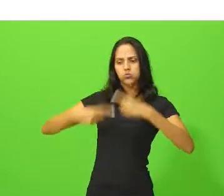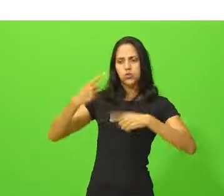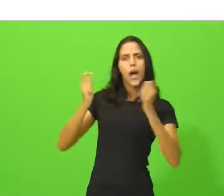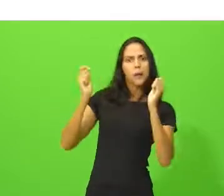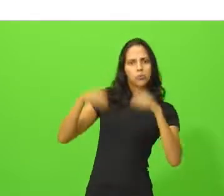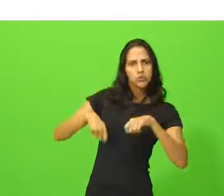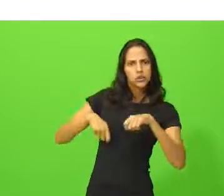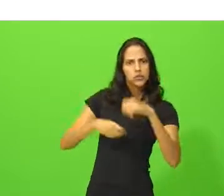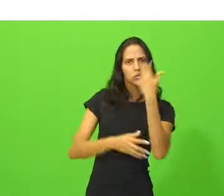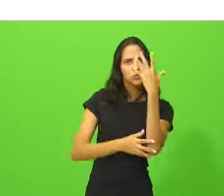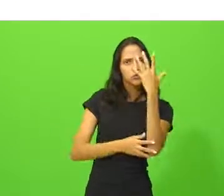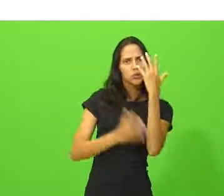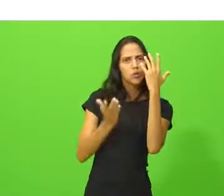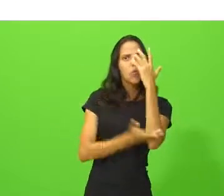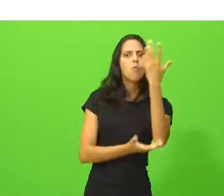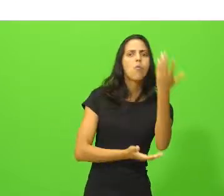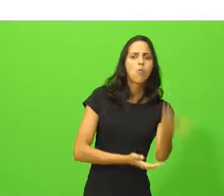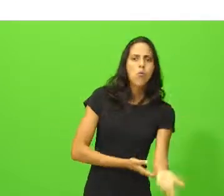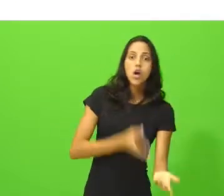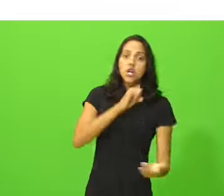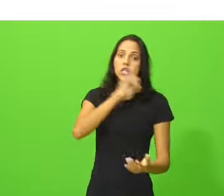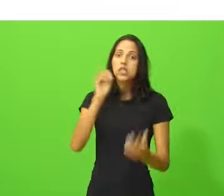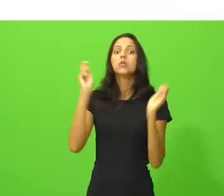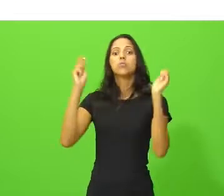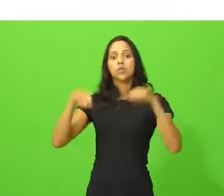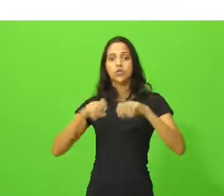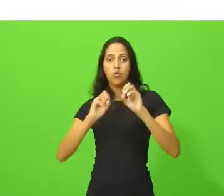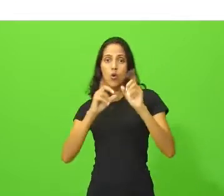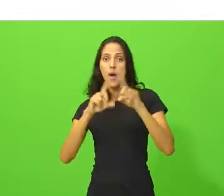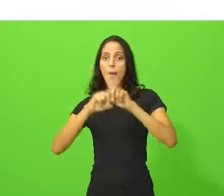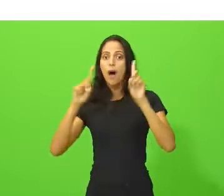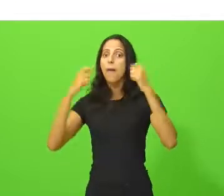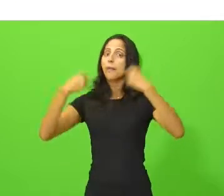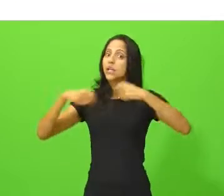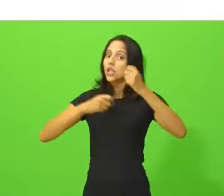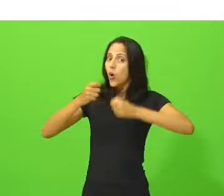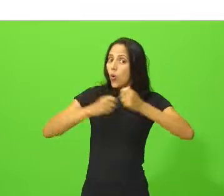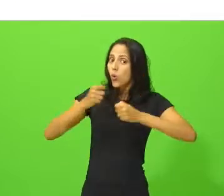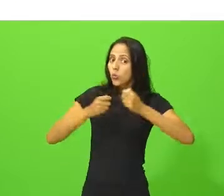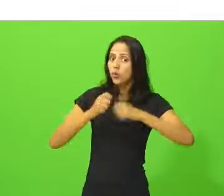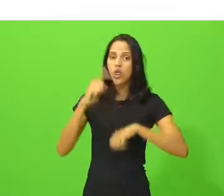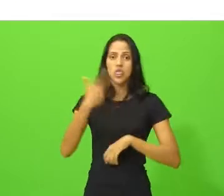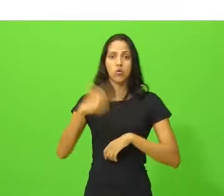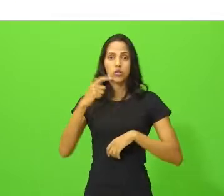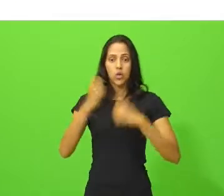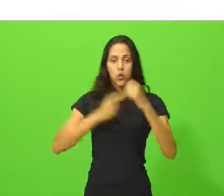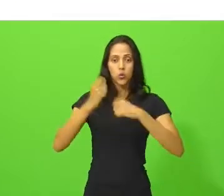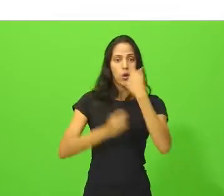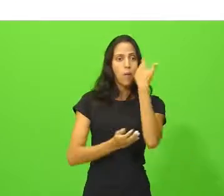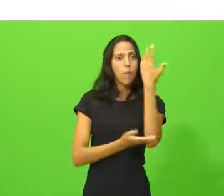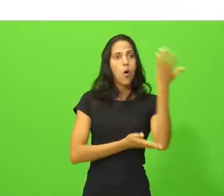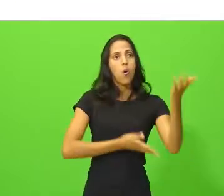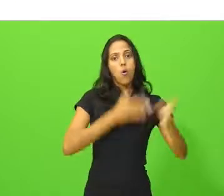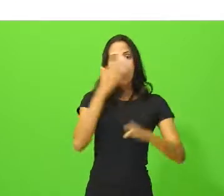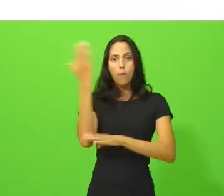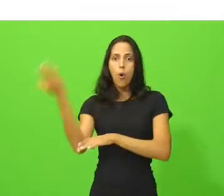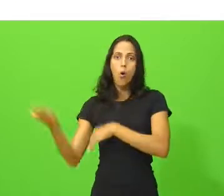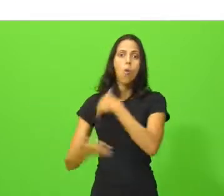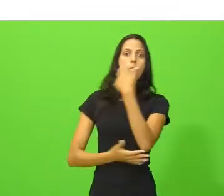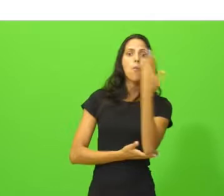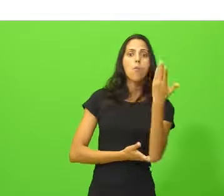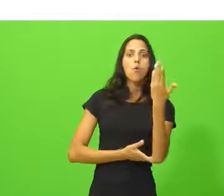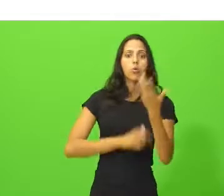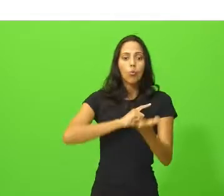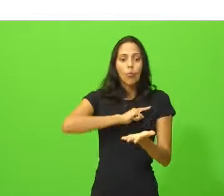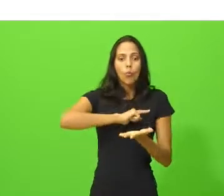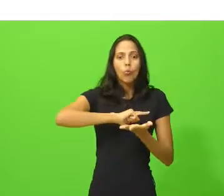a própria vegetação local foi danificada, fugindo ao controle, inclusive, dos órgãos